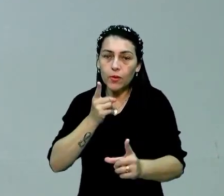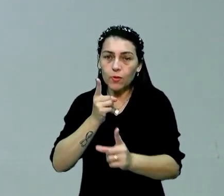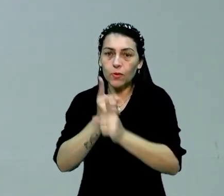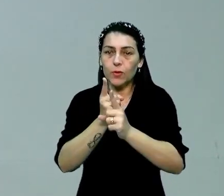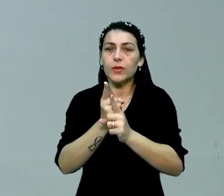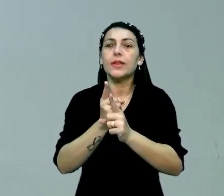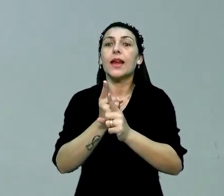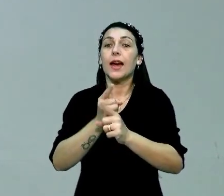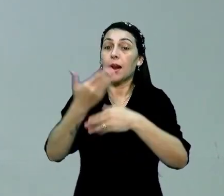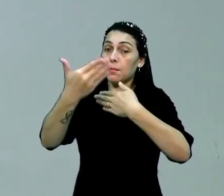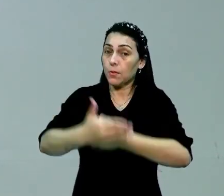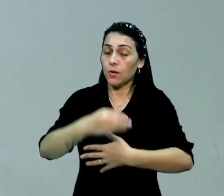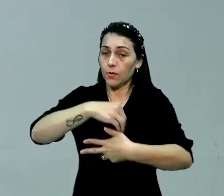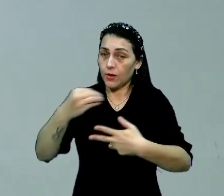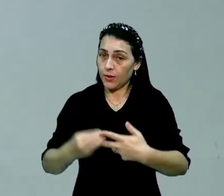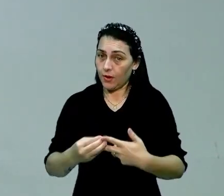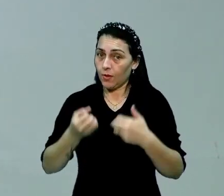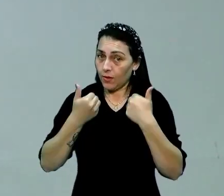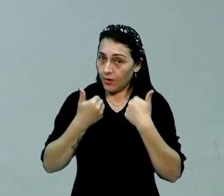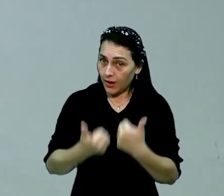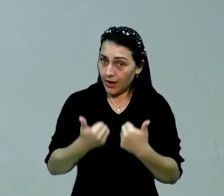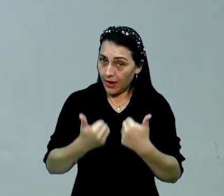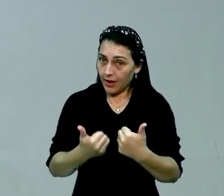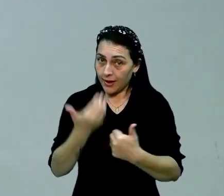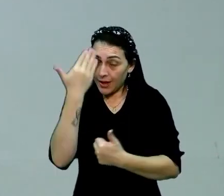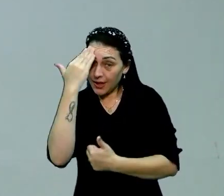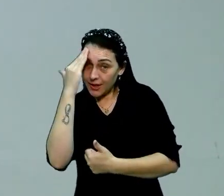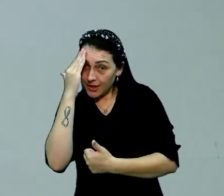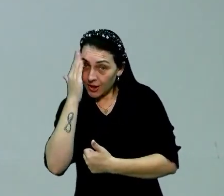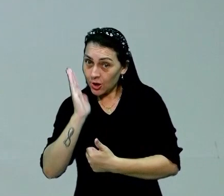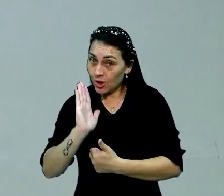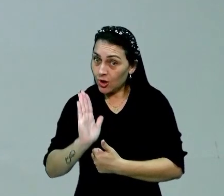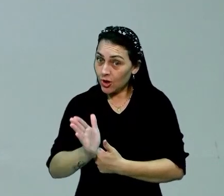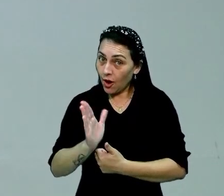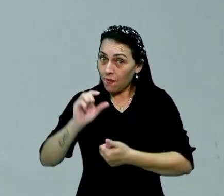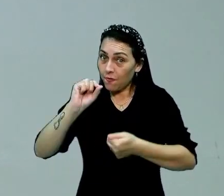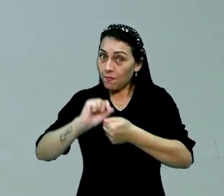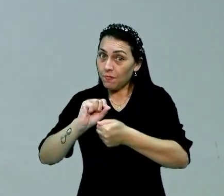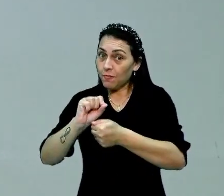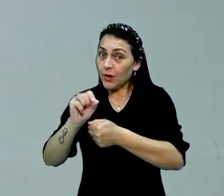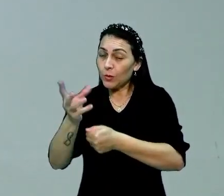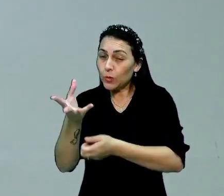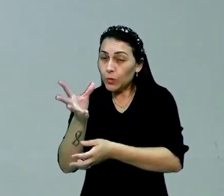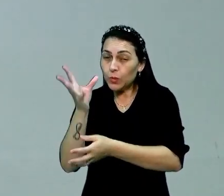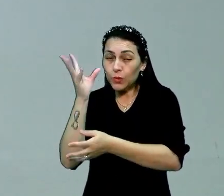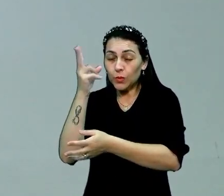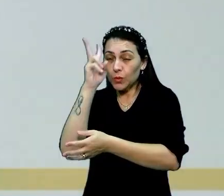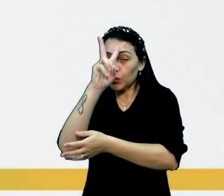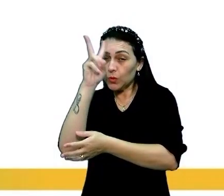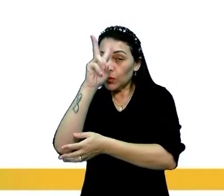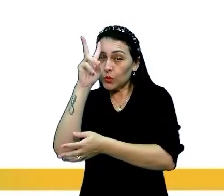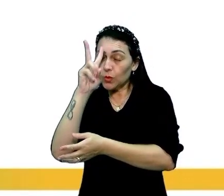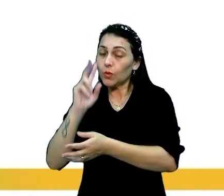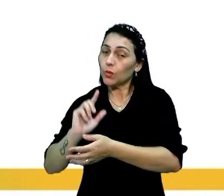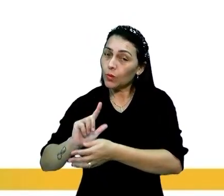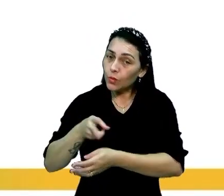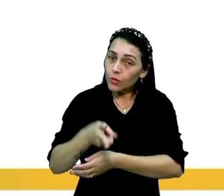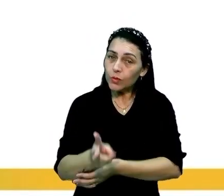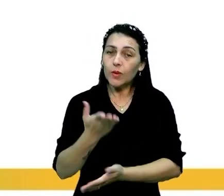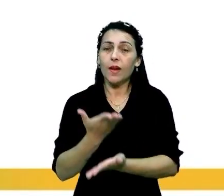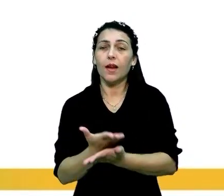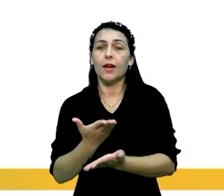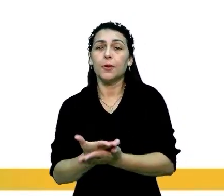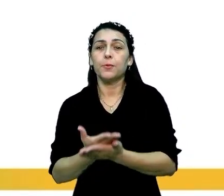isso na prova do ENEM. Tranquilo? Então, compreendido isso, já feito esse resgate da memória, vamos seguir com a aula. Vamos